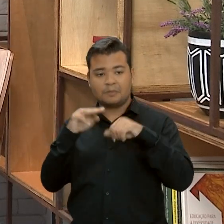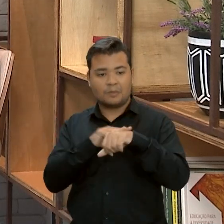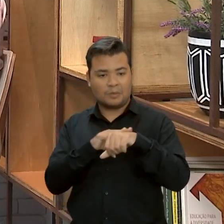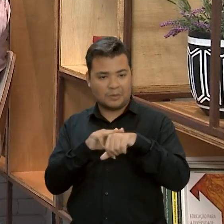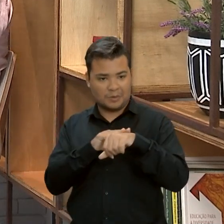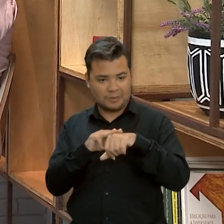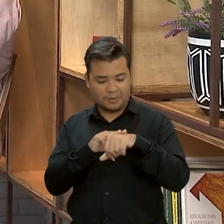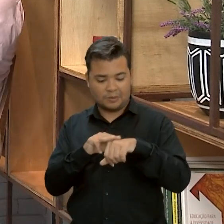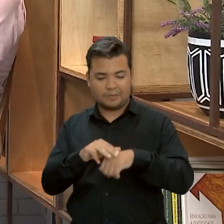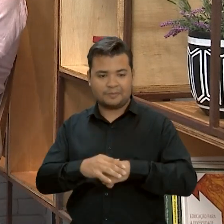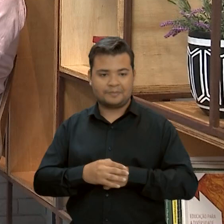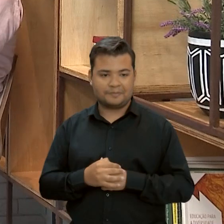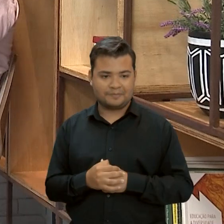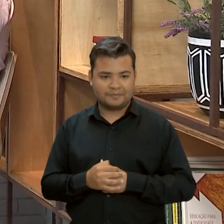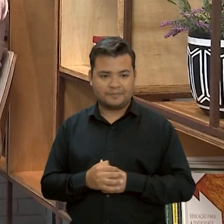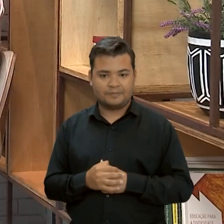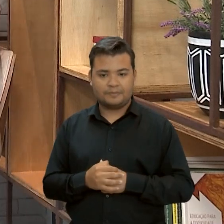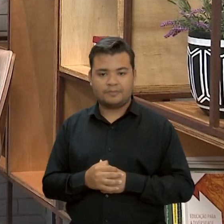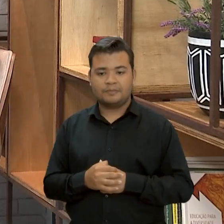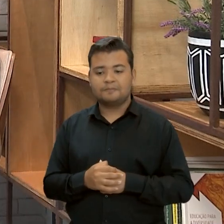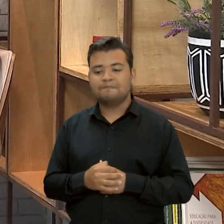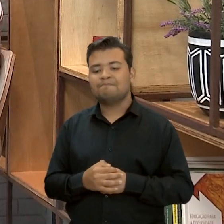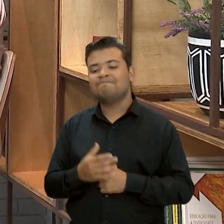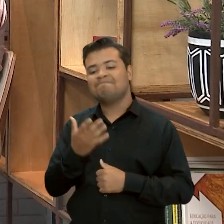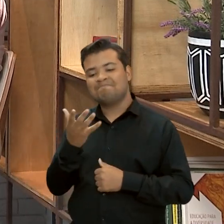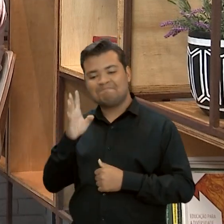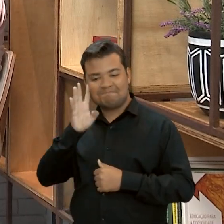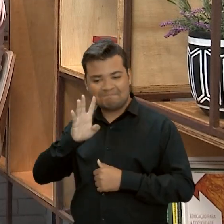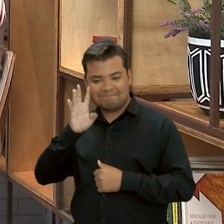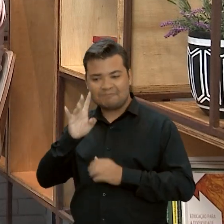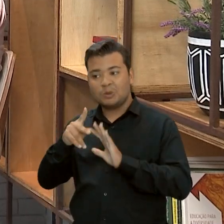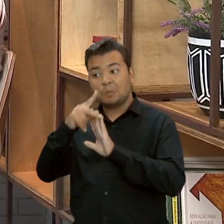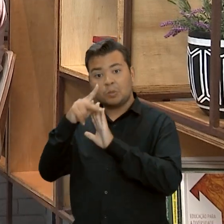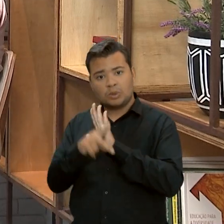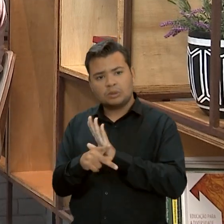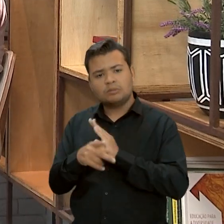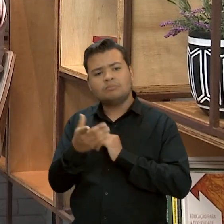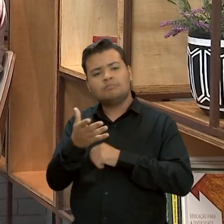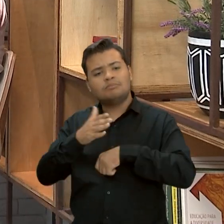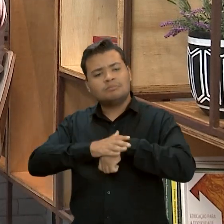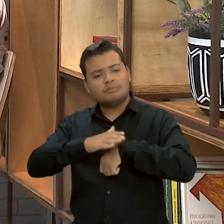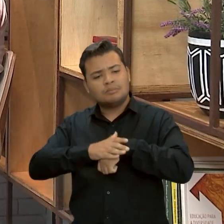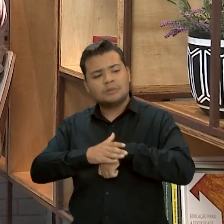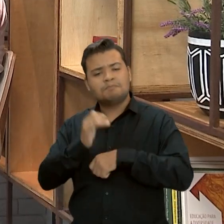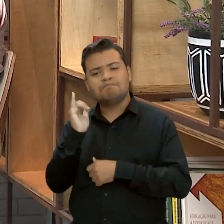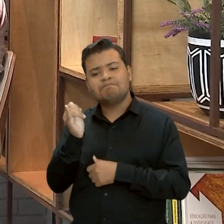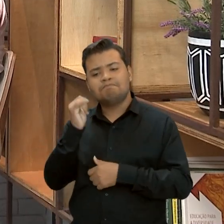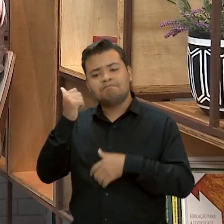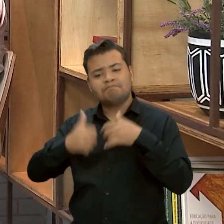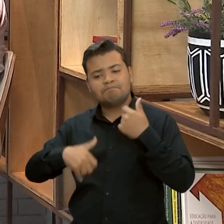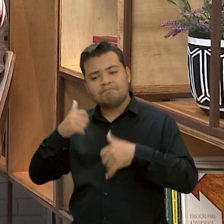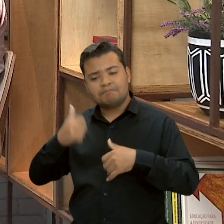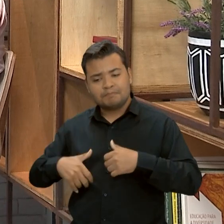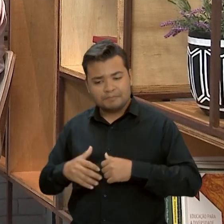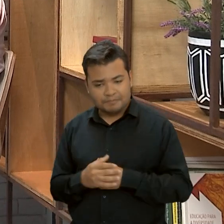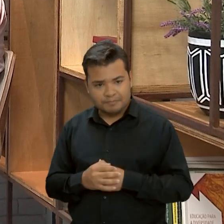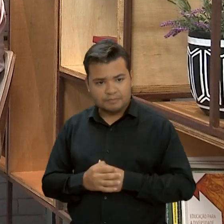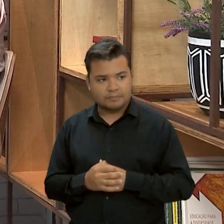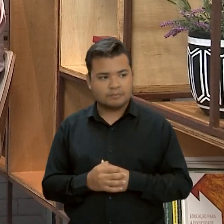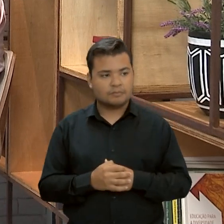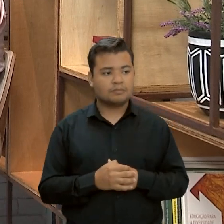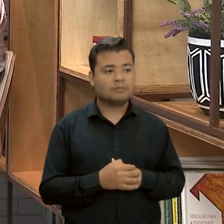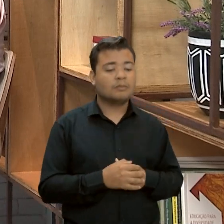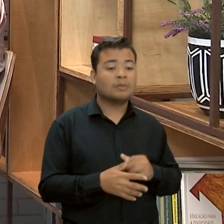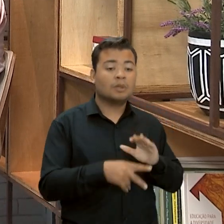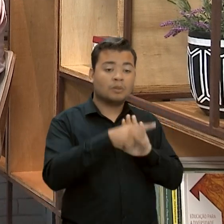assim que ela se apresenta. Que bacana esse projeto. Conta um pouco dele pra gente. Olha, é um projeto que eu